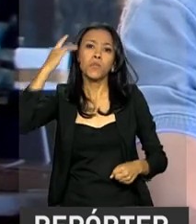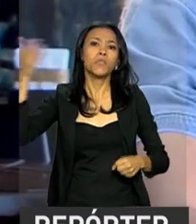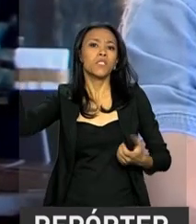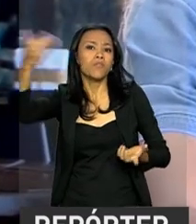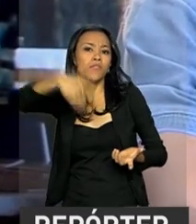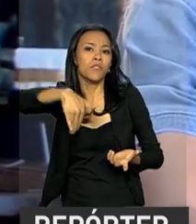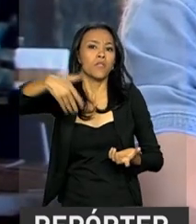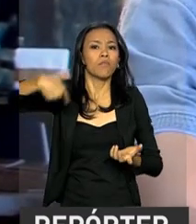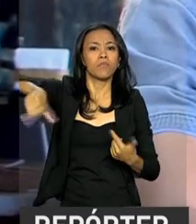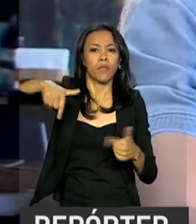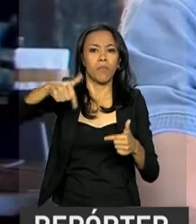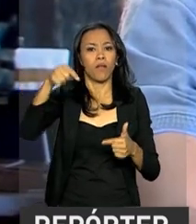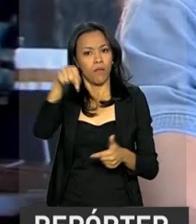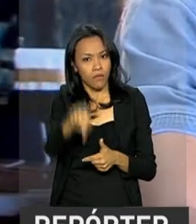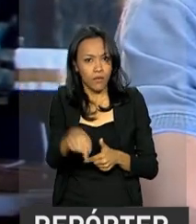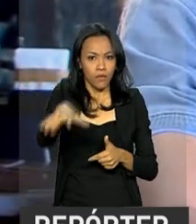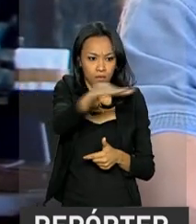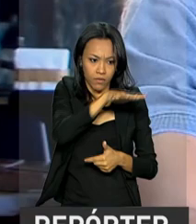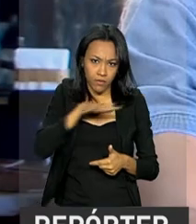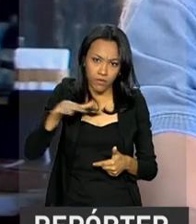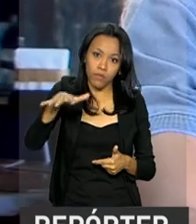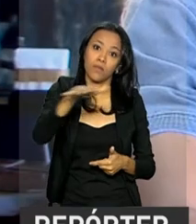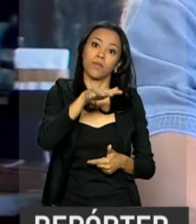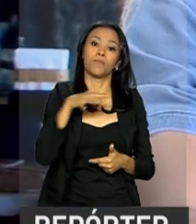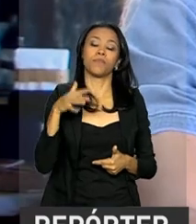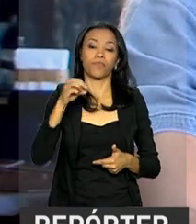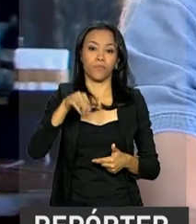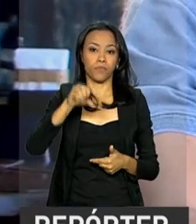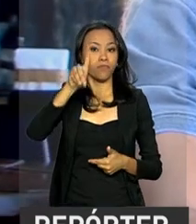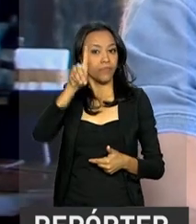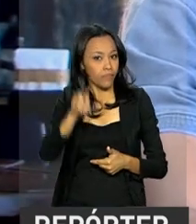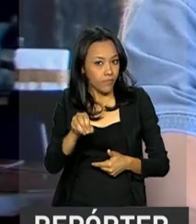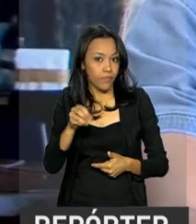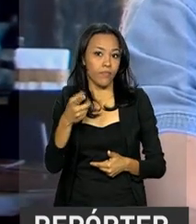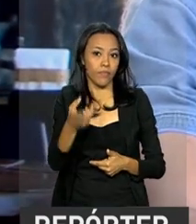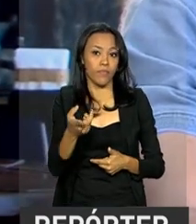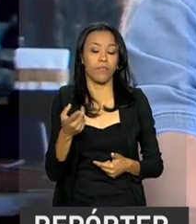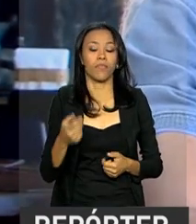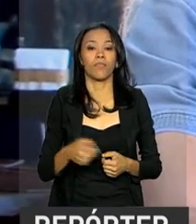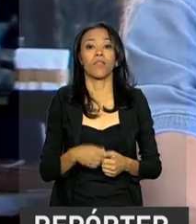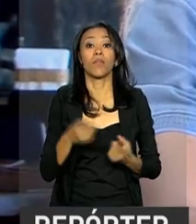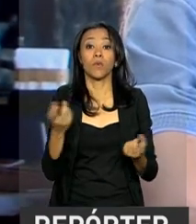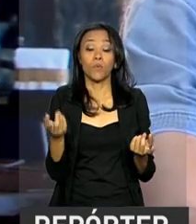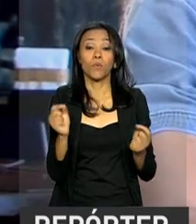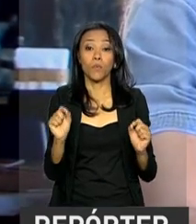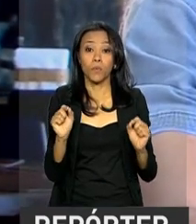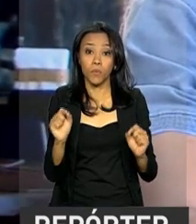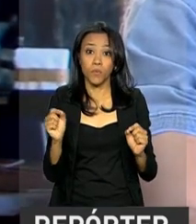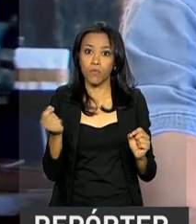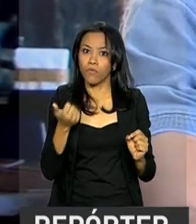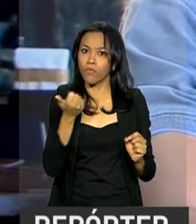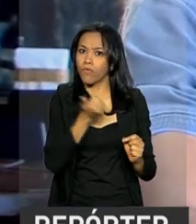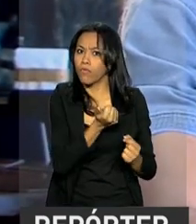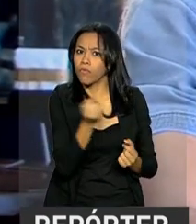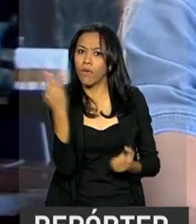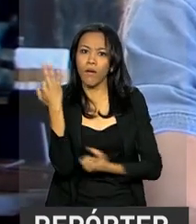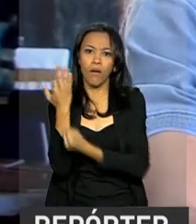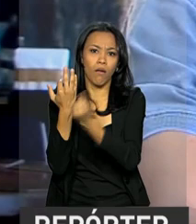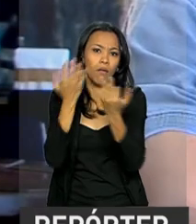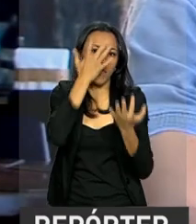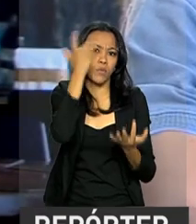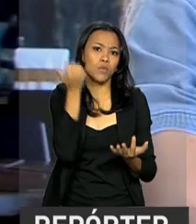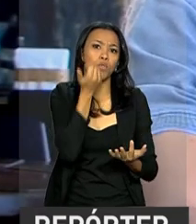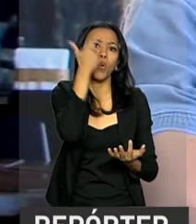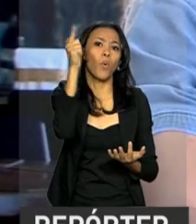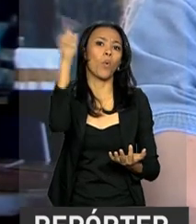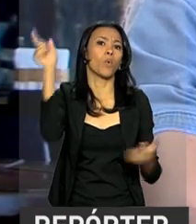prestar serviço, que vinham trabalhar, né, nesse mercado, inclusive com um número expressivo de estrangeiros. A gente tinha aí